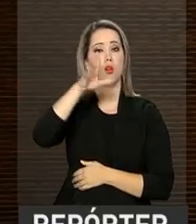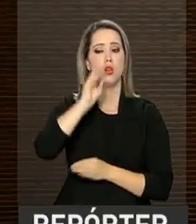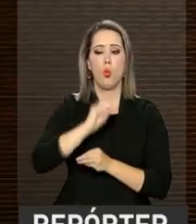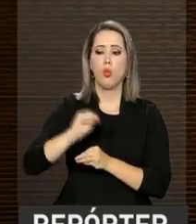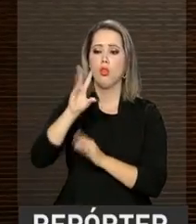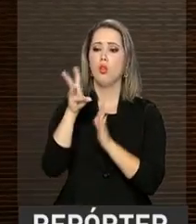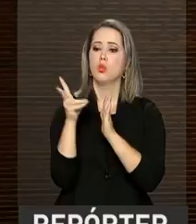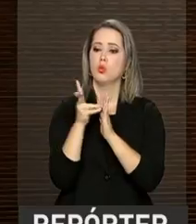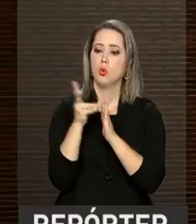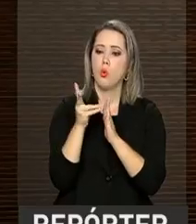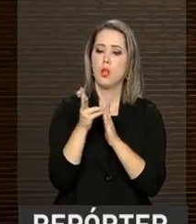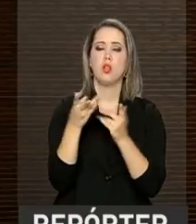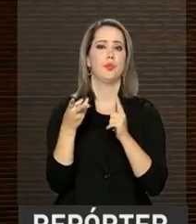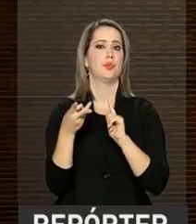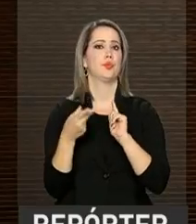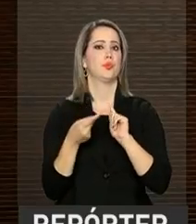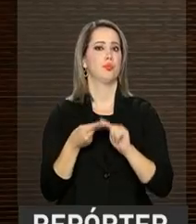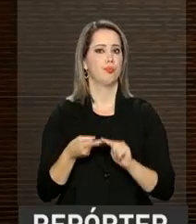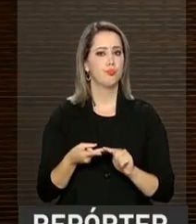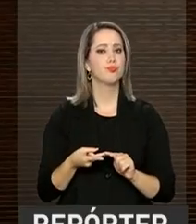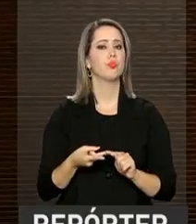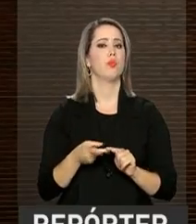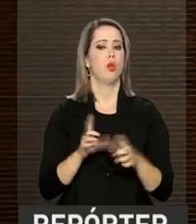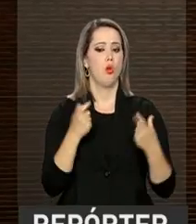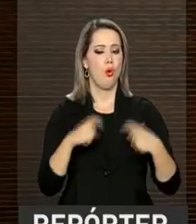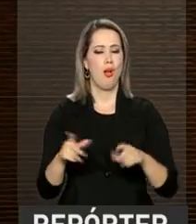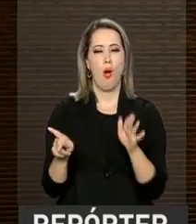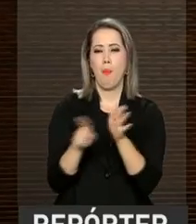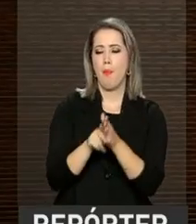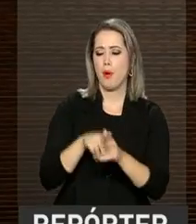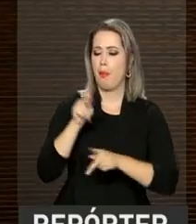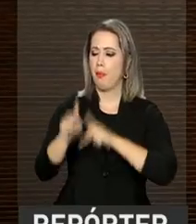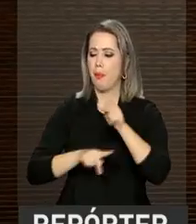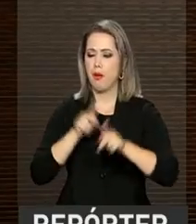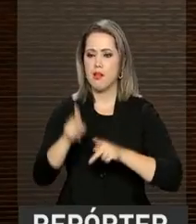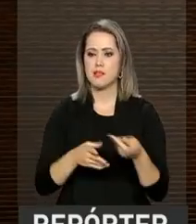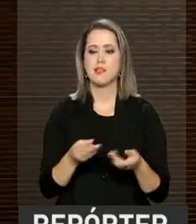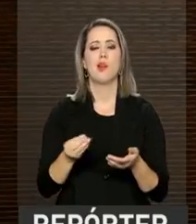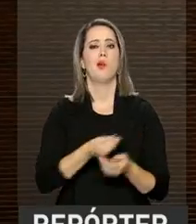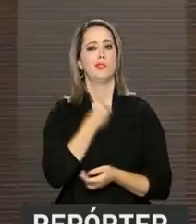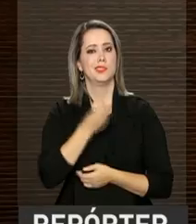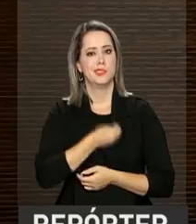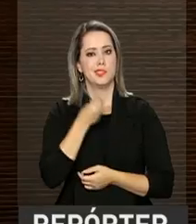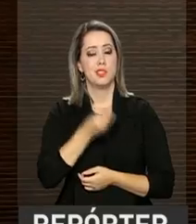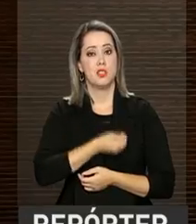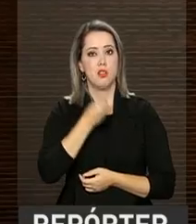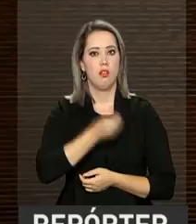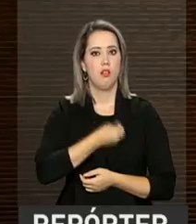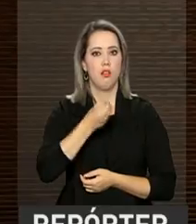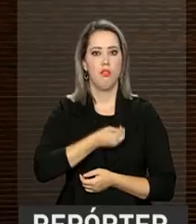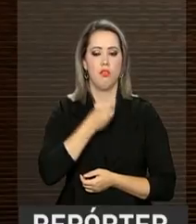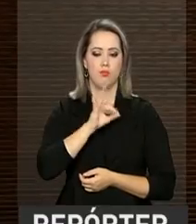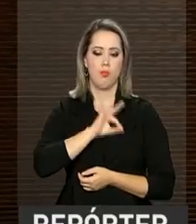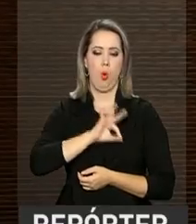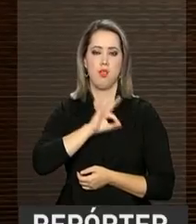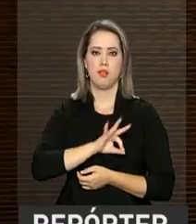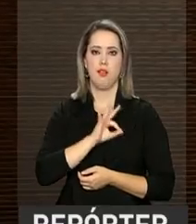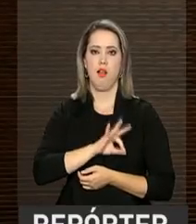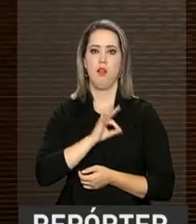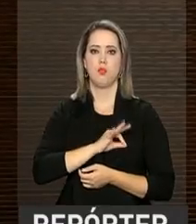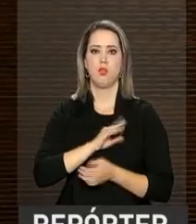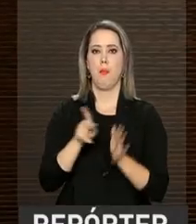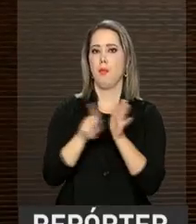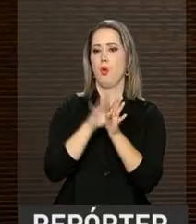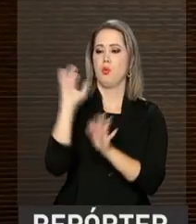indígenas beneficiando as comunidades locais que vivem do extrativismo então todos esses projetos eles